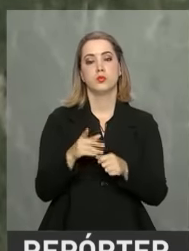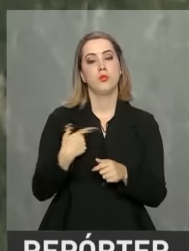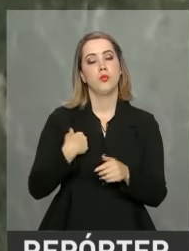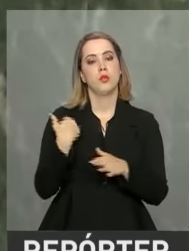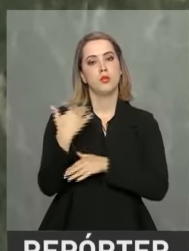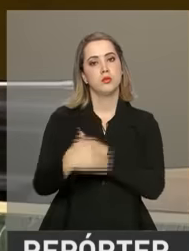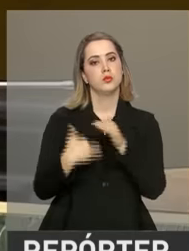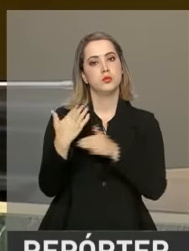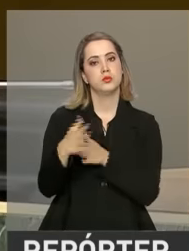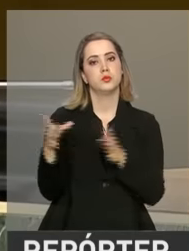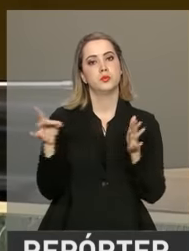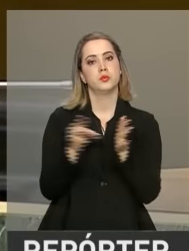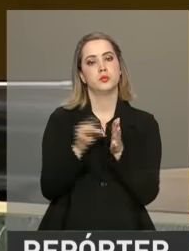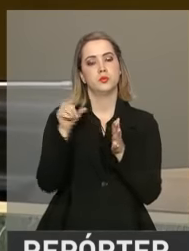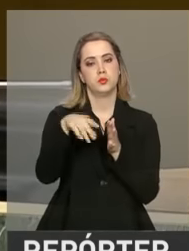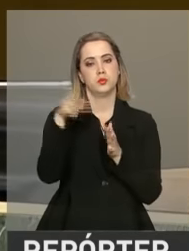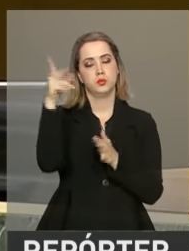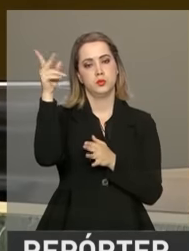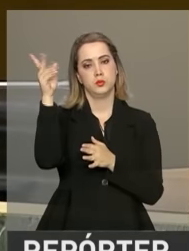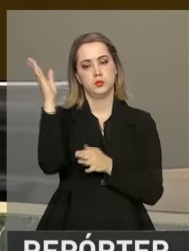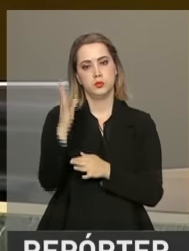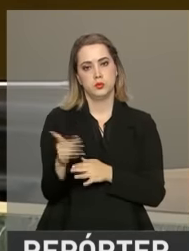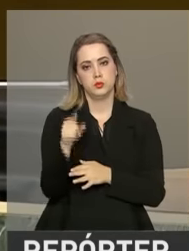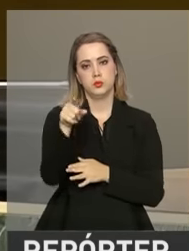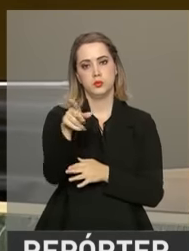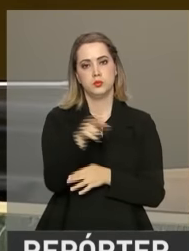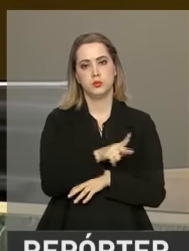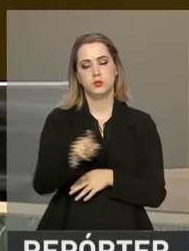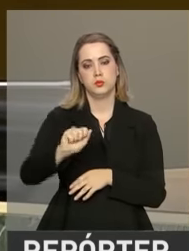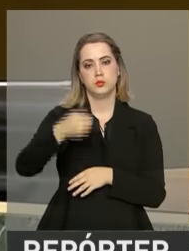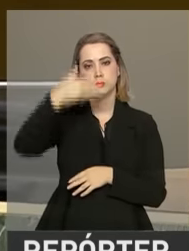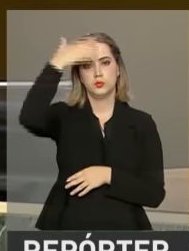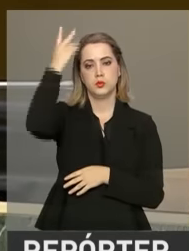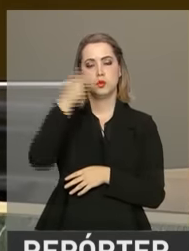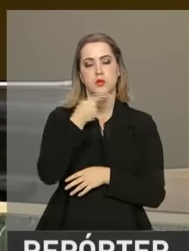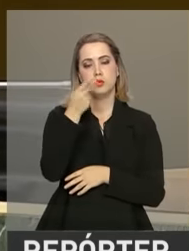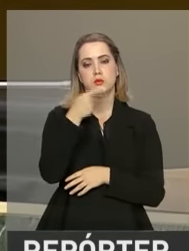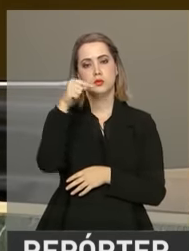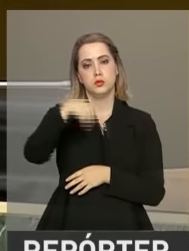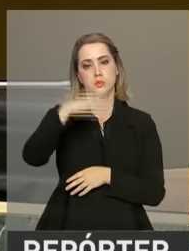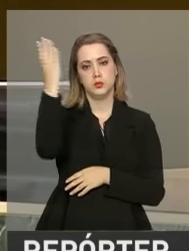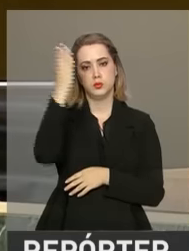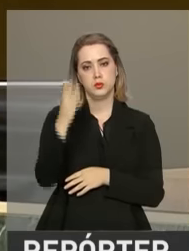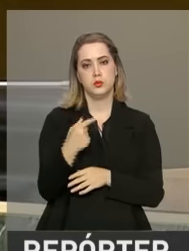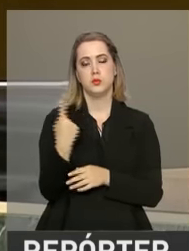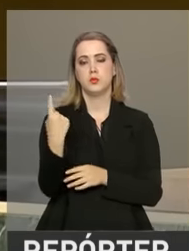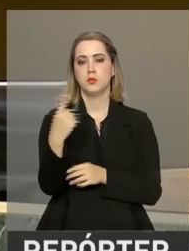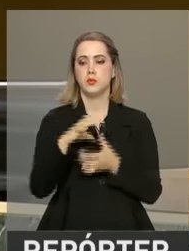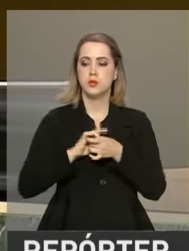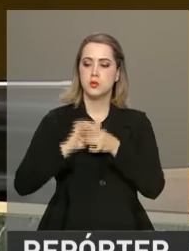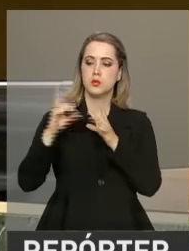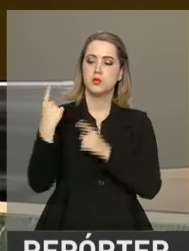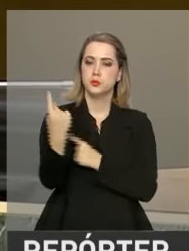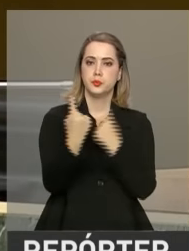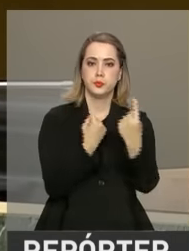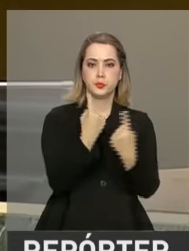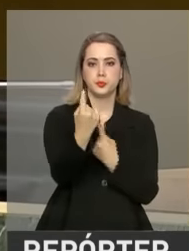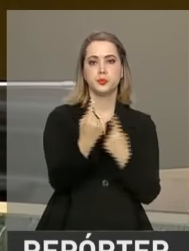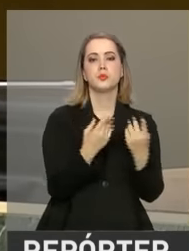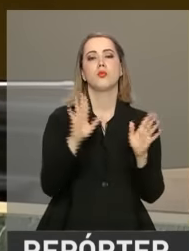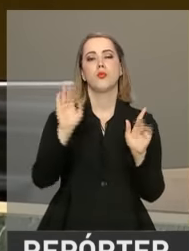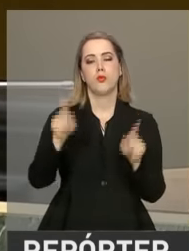Passando para a realidade brasileira, o presidente Michel Temer disse que no país as liberdades individuais são respeitadas